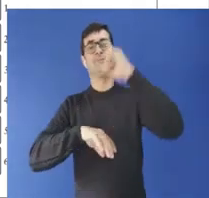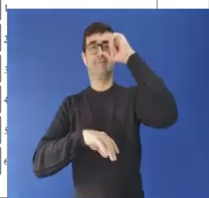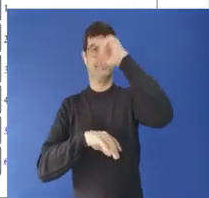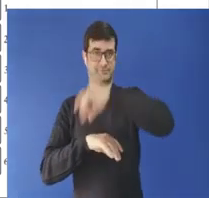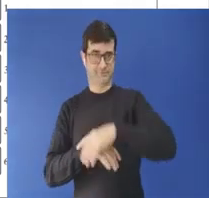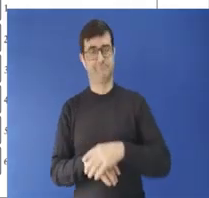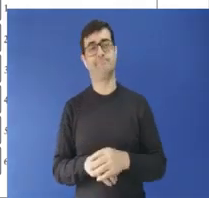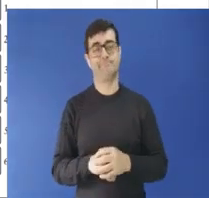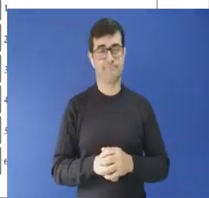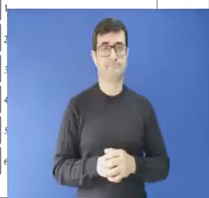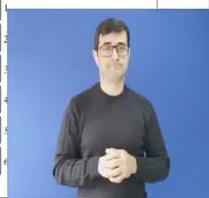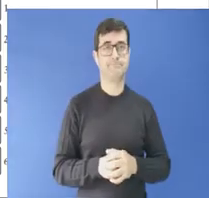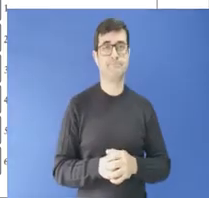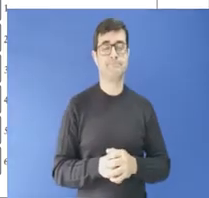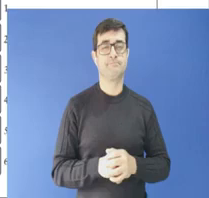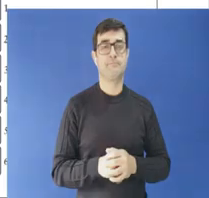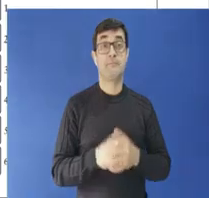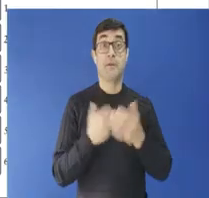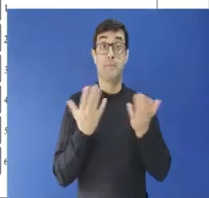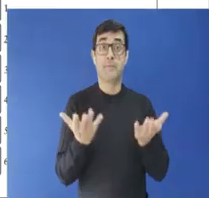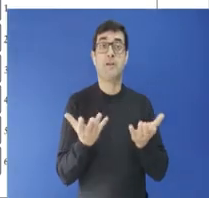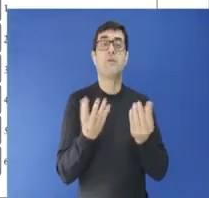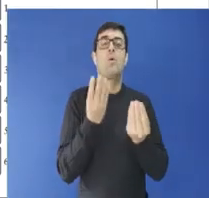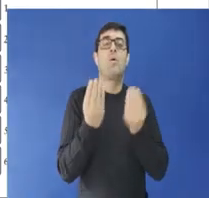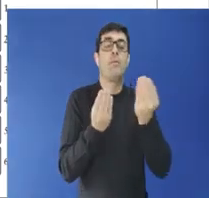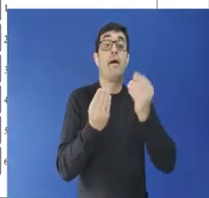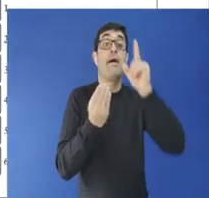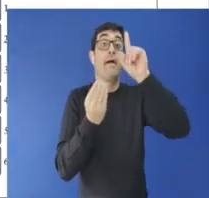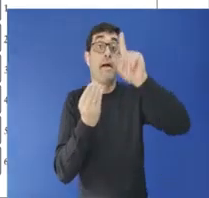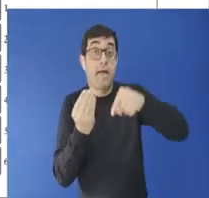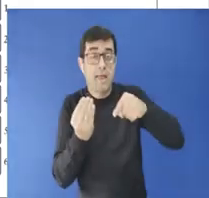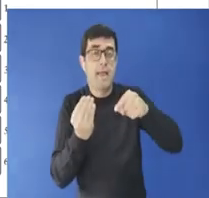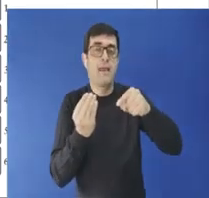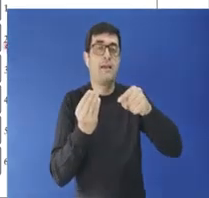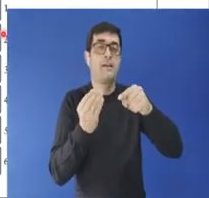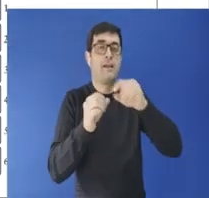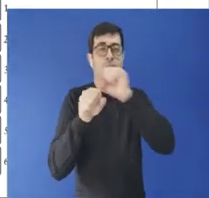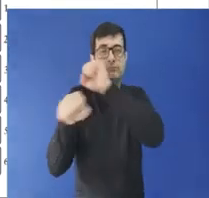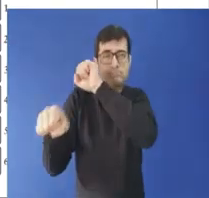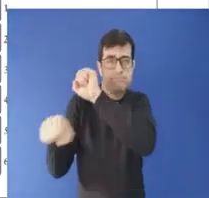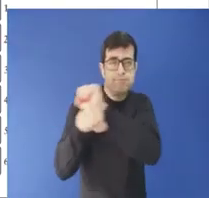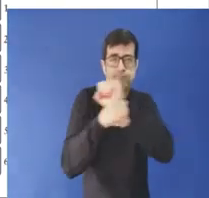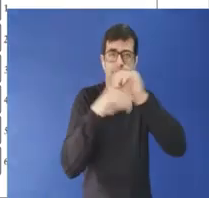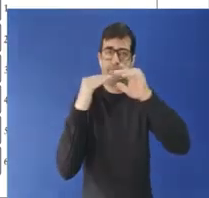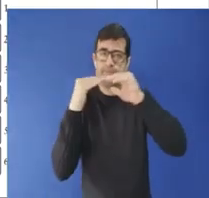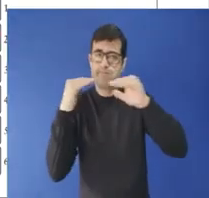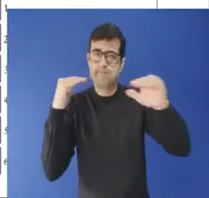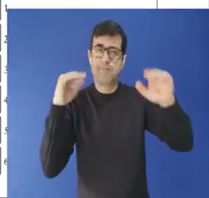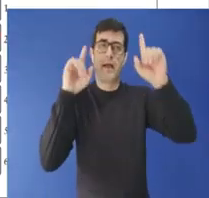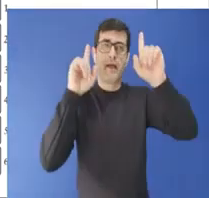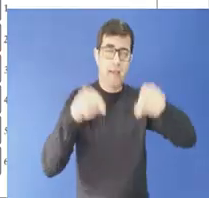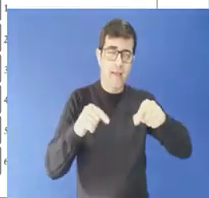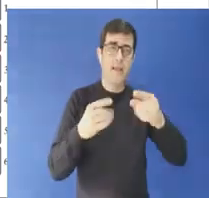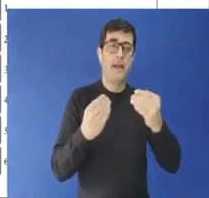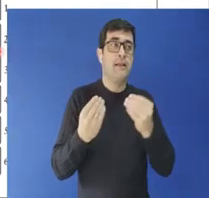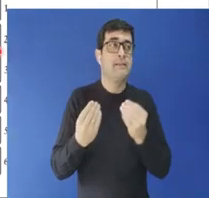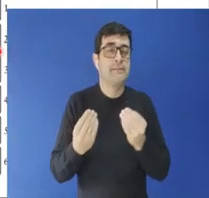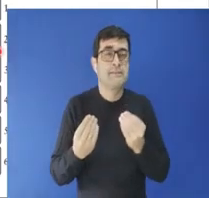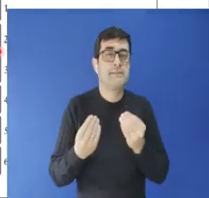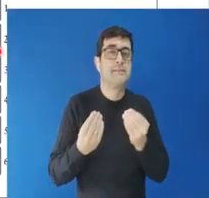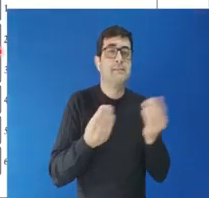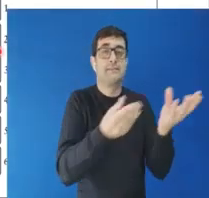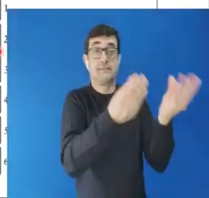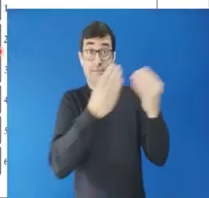a ideia é que eles vão atingir a estabilidade ao doar receber elétrons e atingir